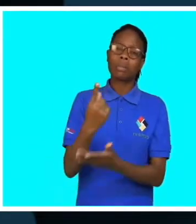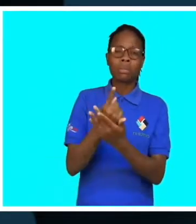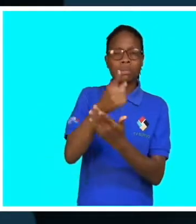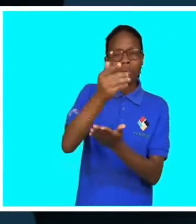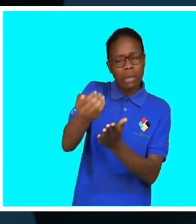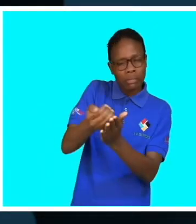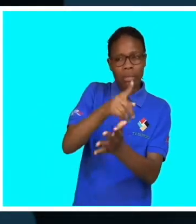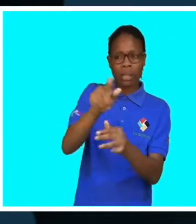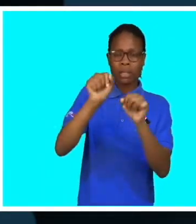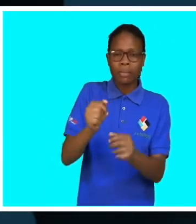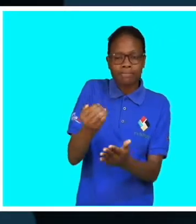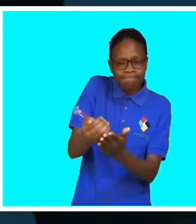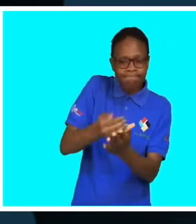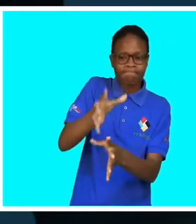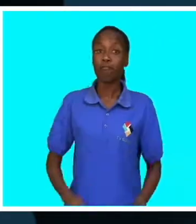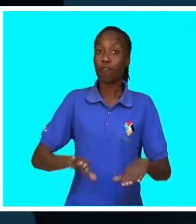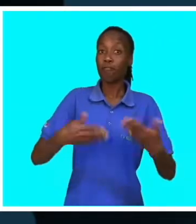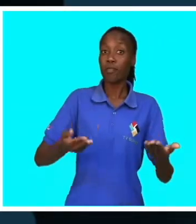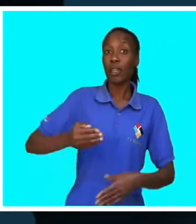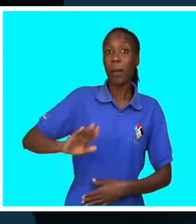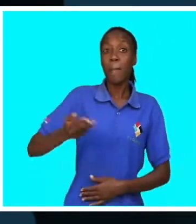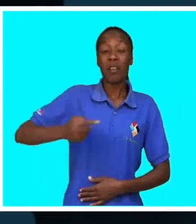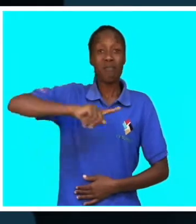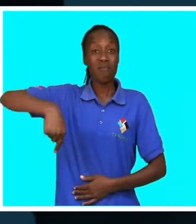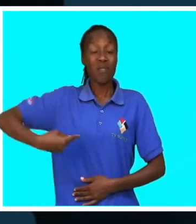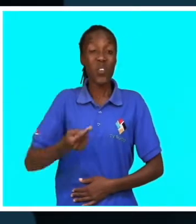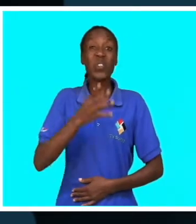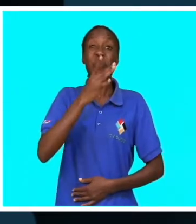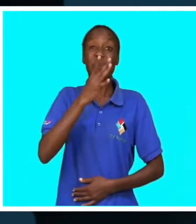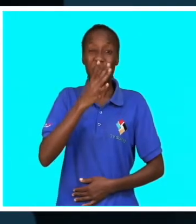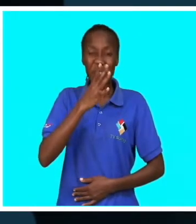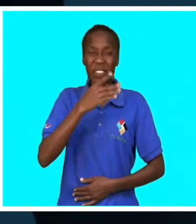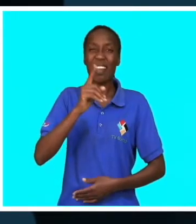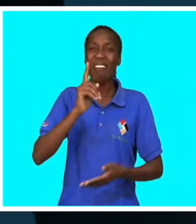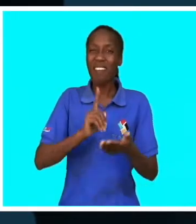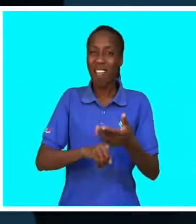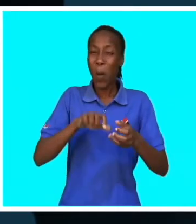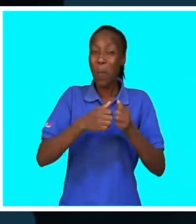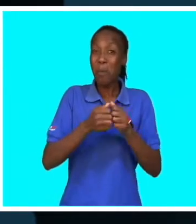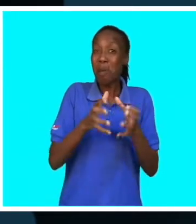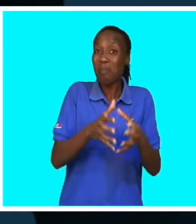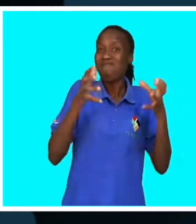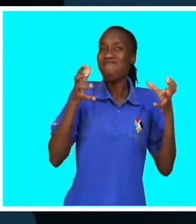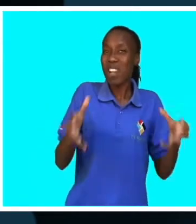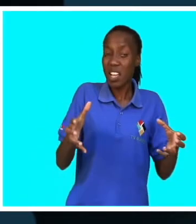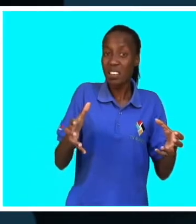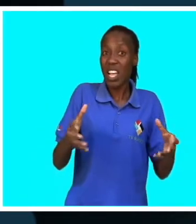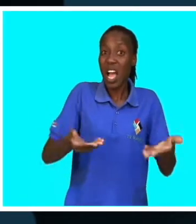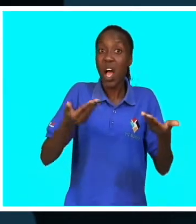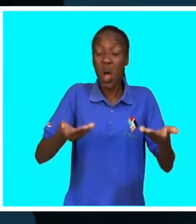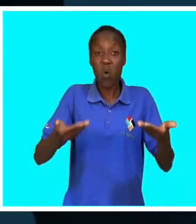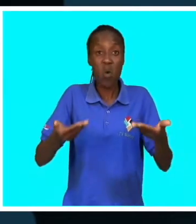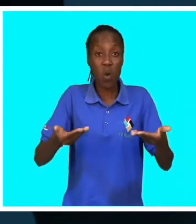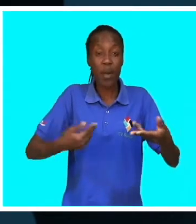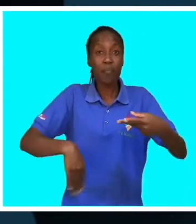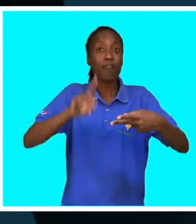ser devidamente conservado. Para nós o lixo é o maior problema urbano de momento.